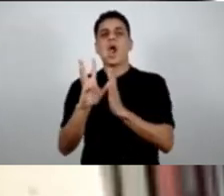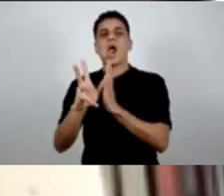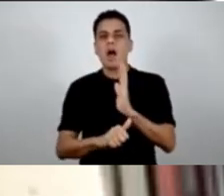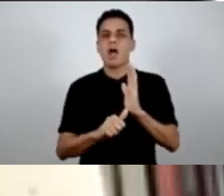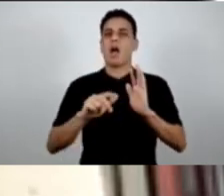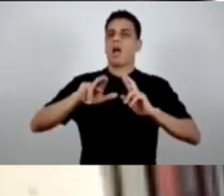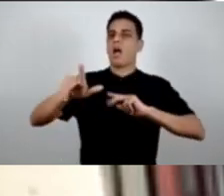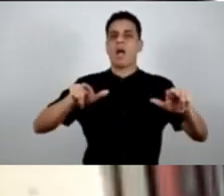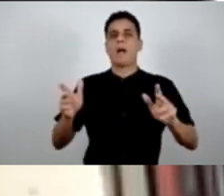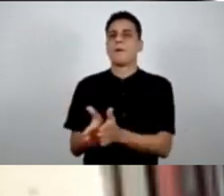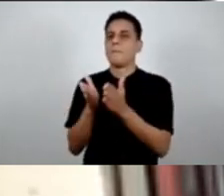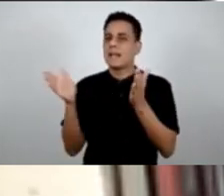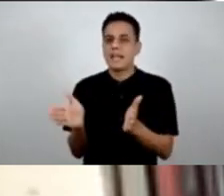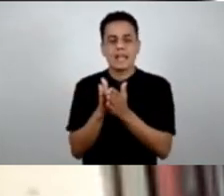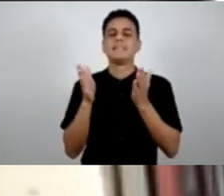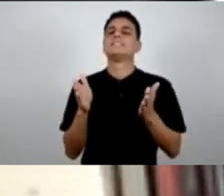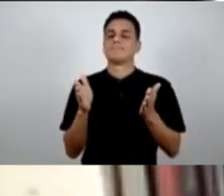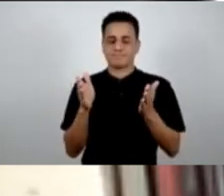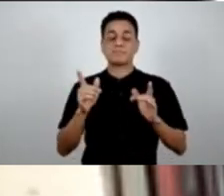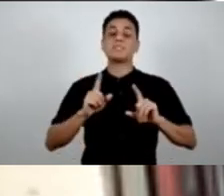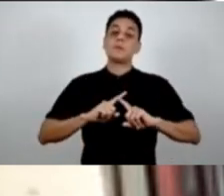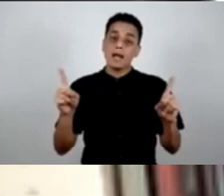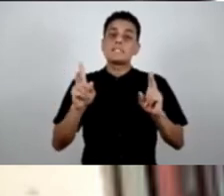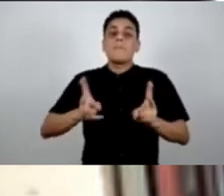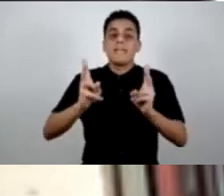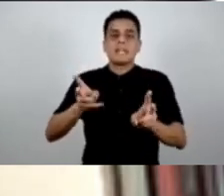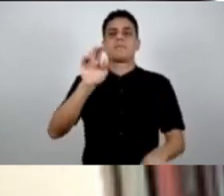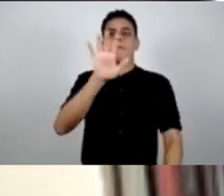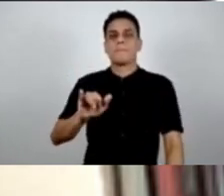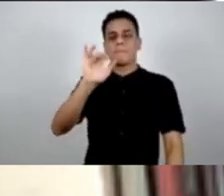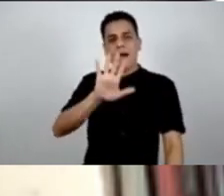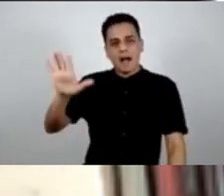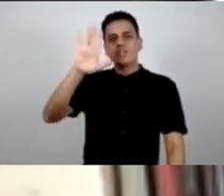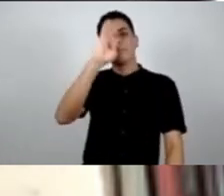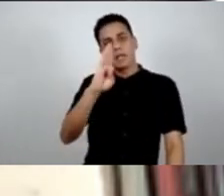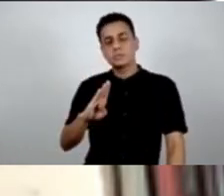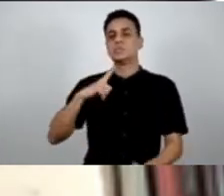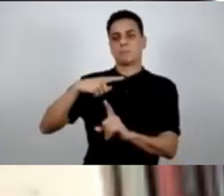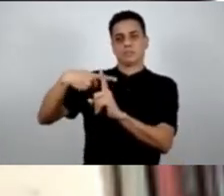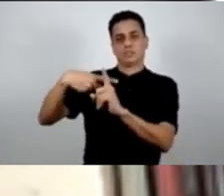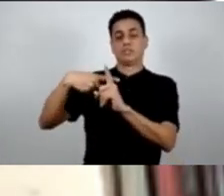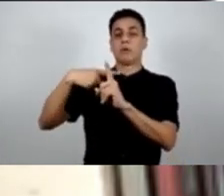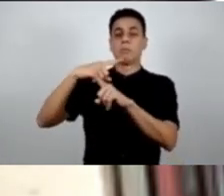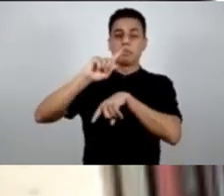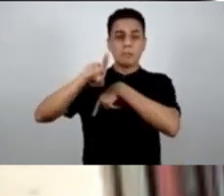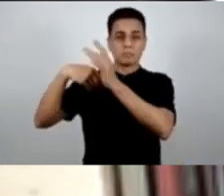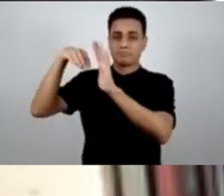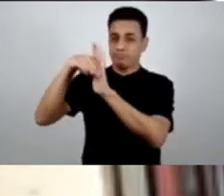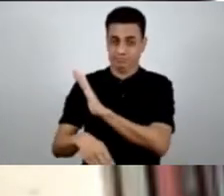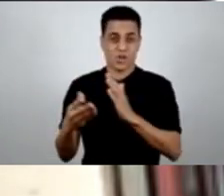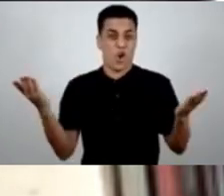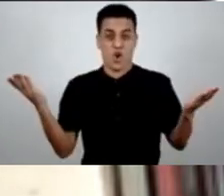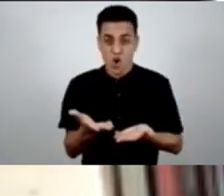muita pobreza. Ainda assim, a imagem do Brasil era positiva e ela afundou. Praticamente hoje você tem uma